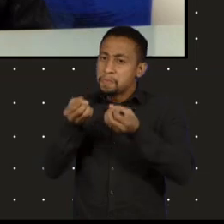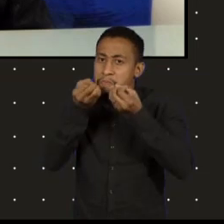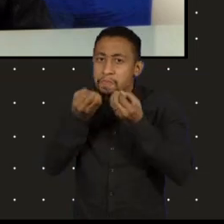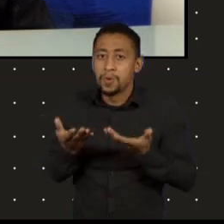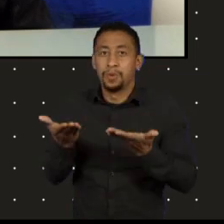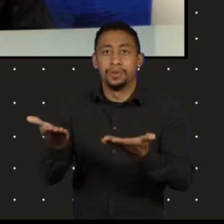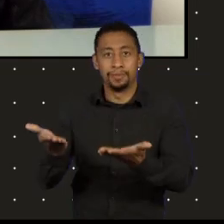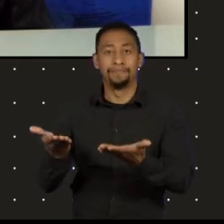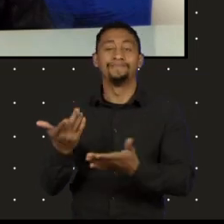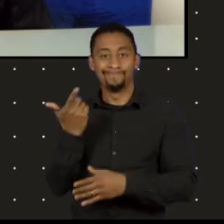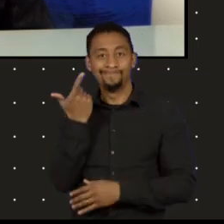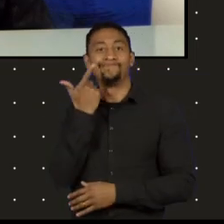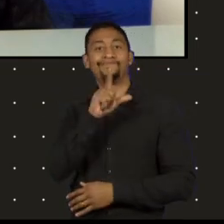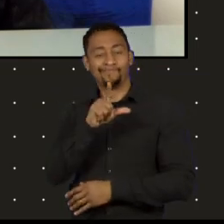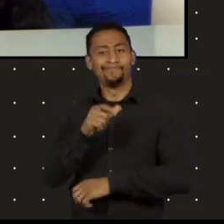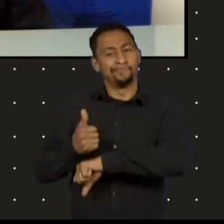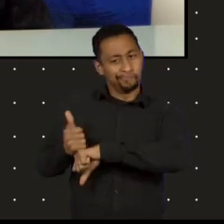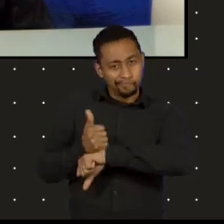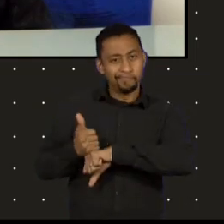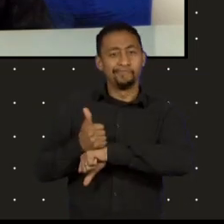patrocinar. Ou,